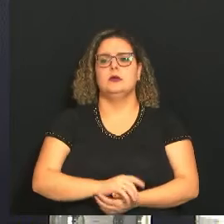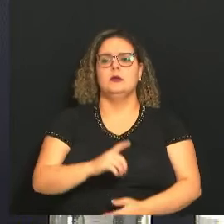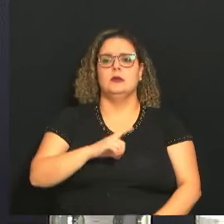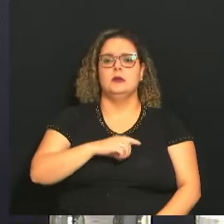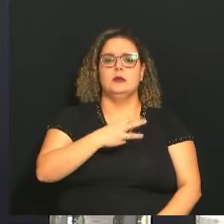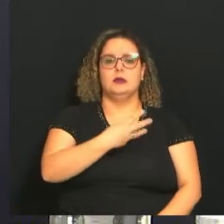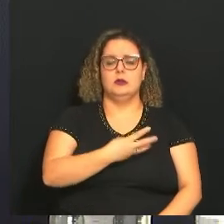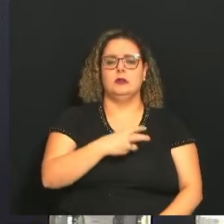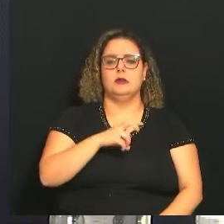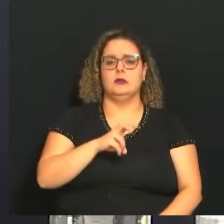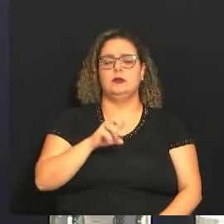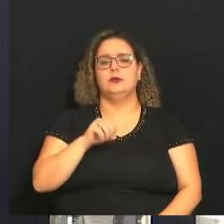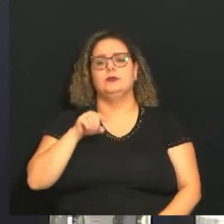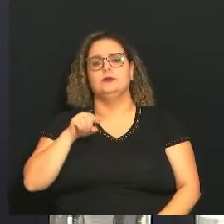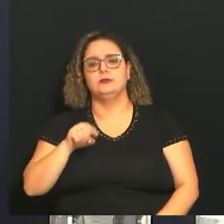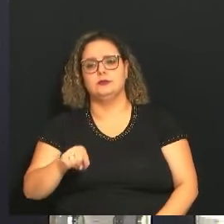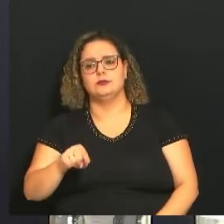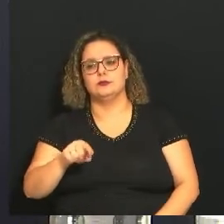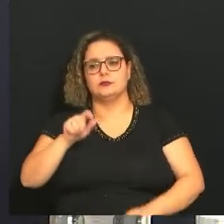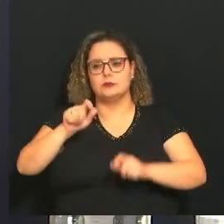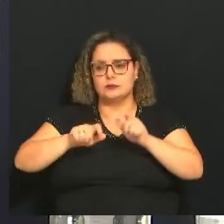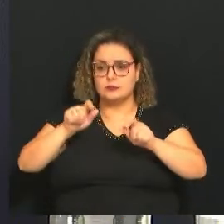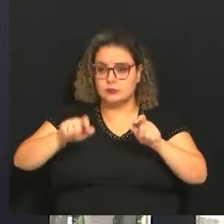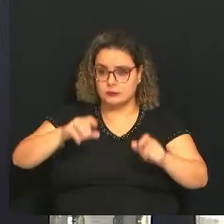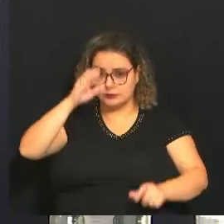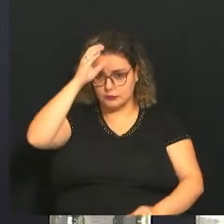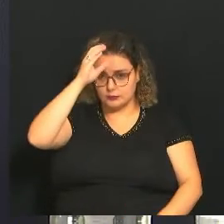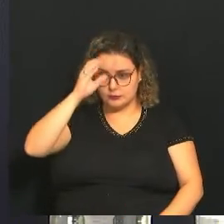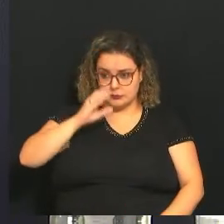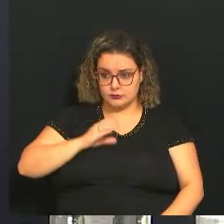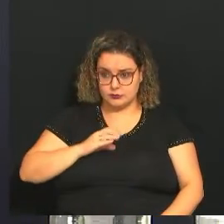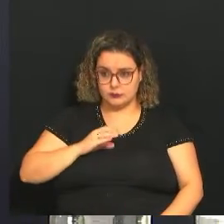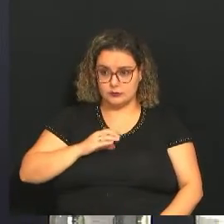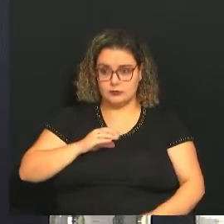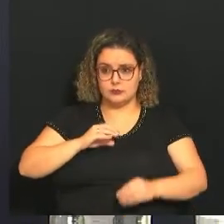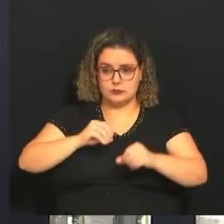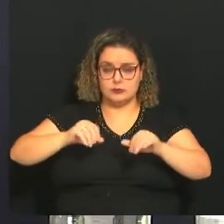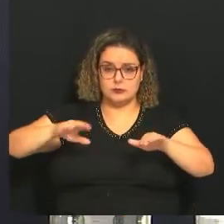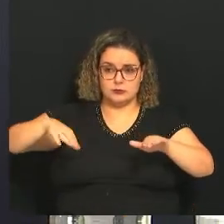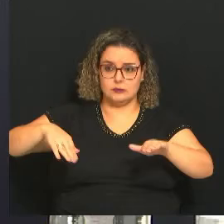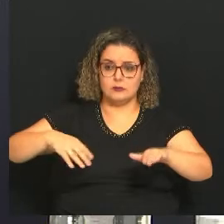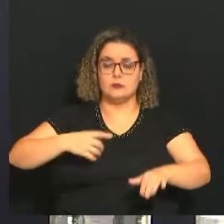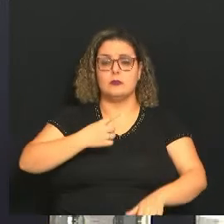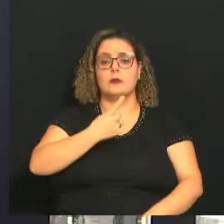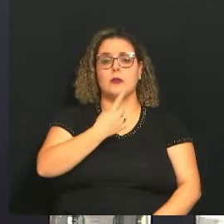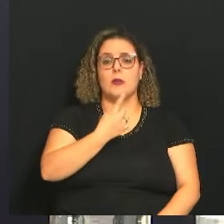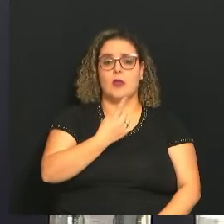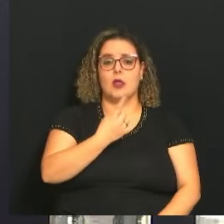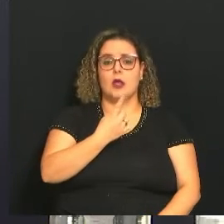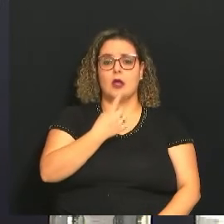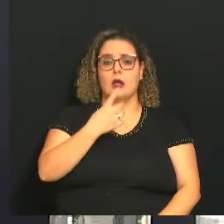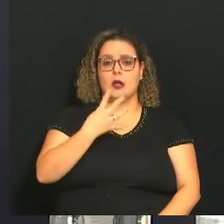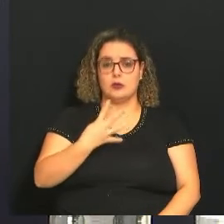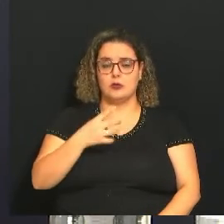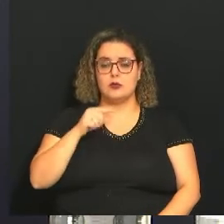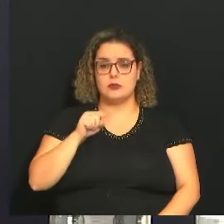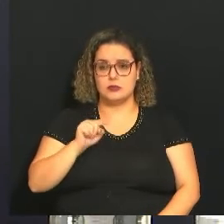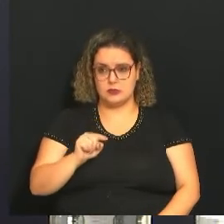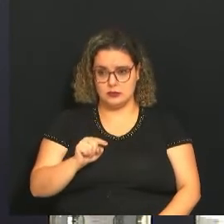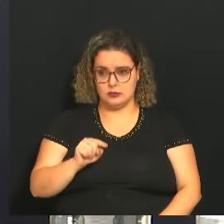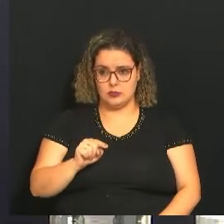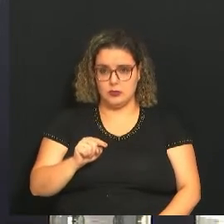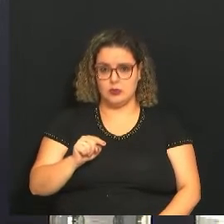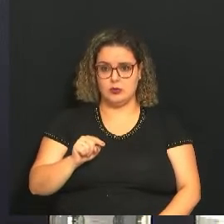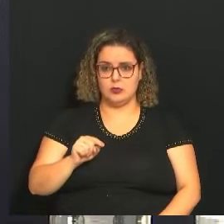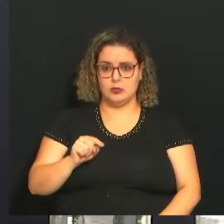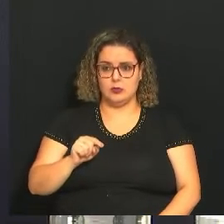habitantes. A Praia Grande tem 14 mil servidores públicos. eu quero trazer esse dado na próxima reunião